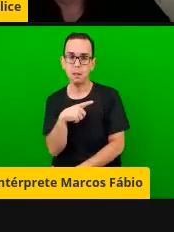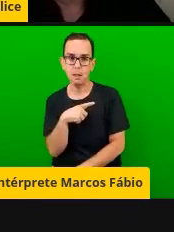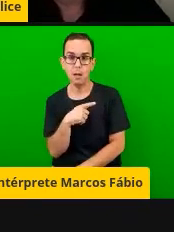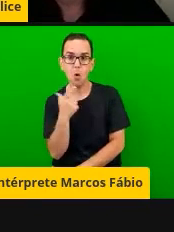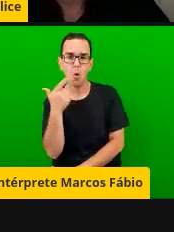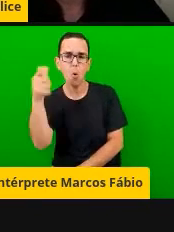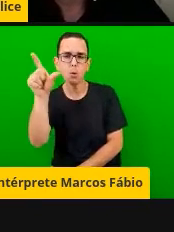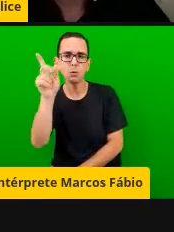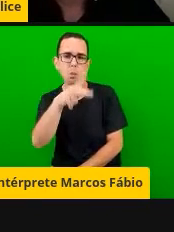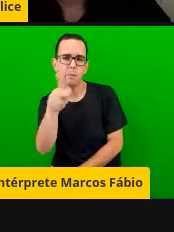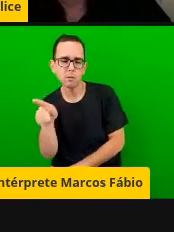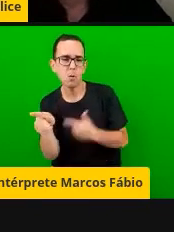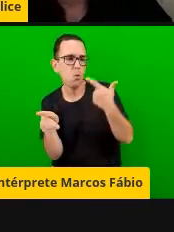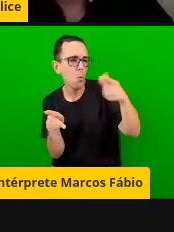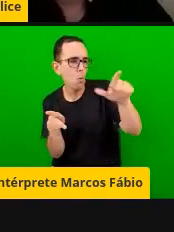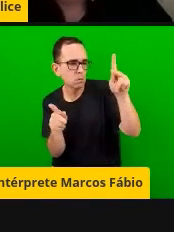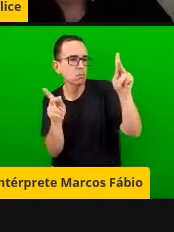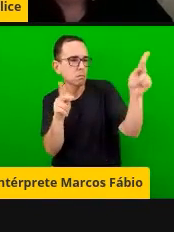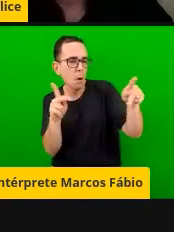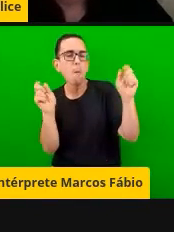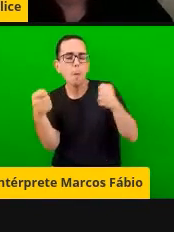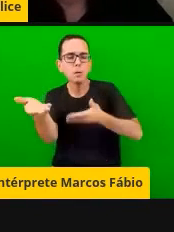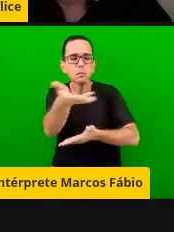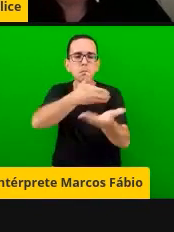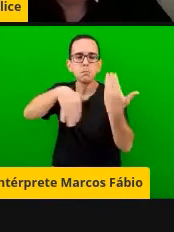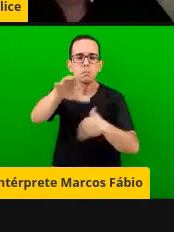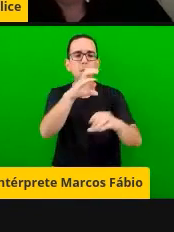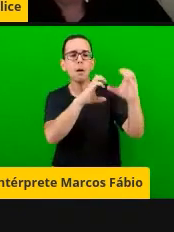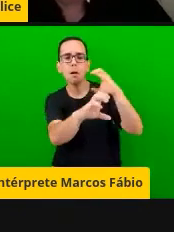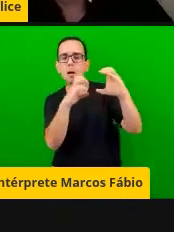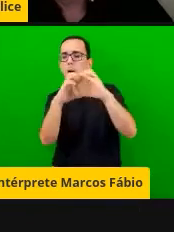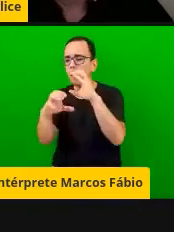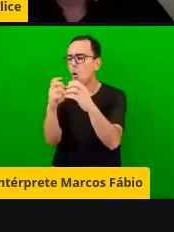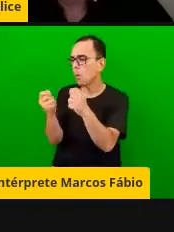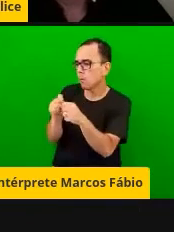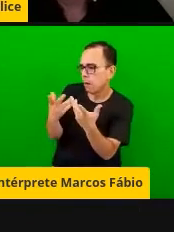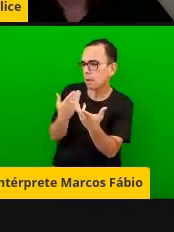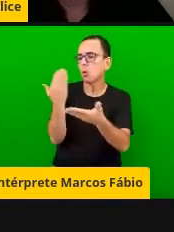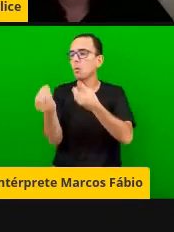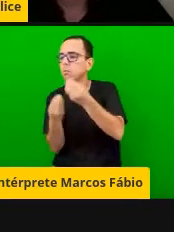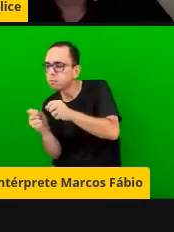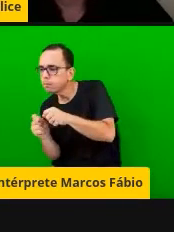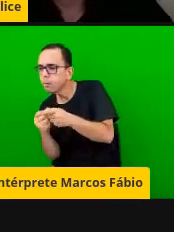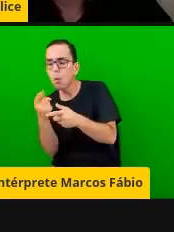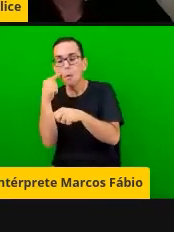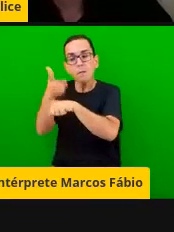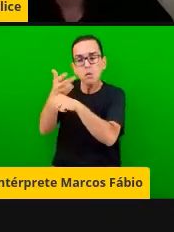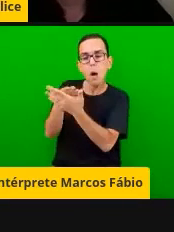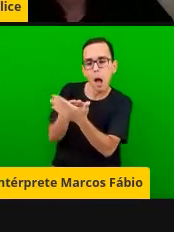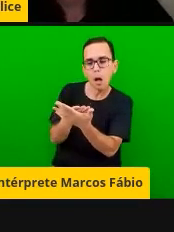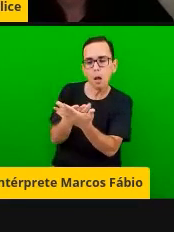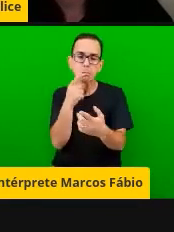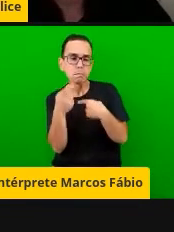bam, entende, sabe, então compartilha com o outro, como é que eu faço isso, como que eu faço aquilo, como que eu faço uma videoaula, eu não estou capaz de uma